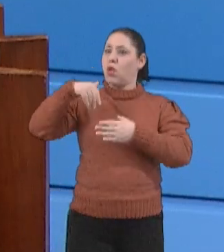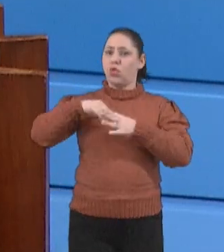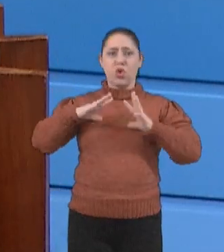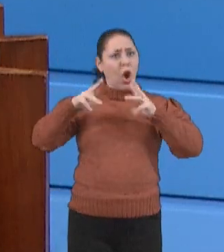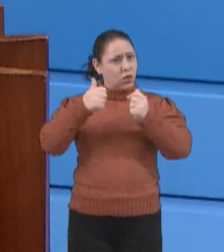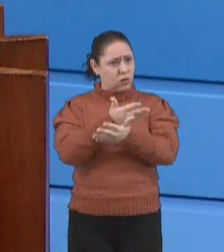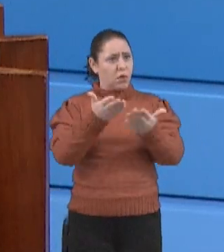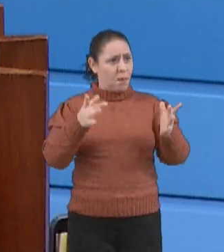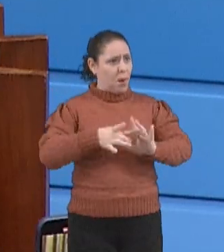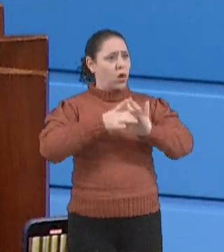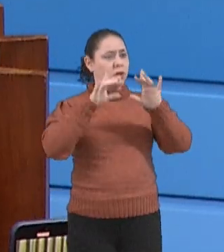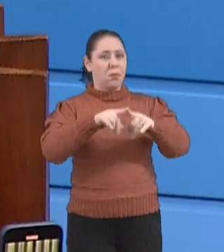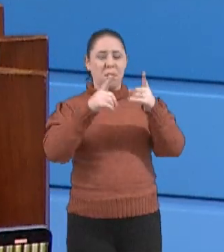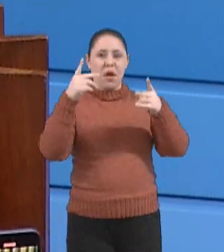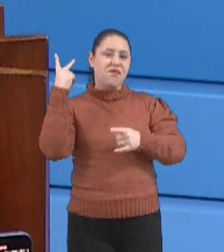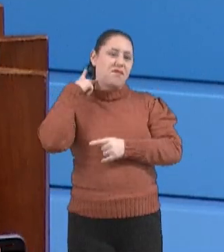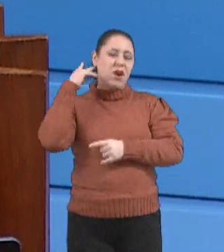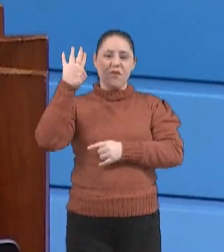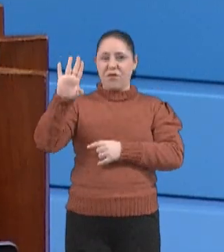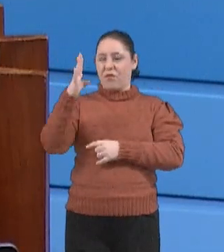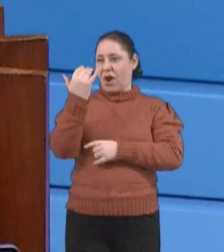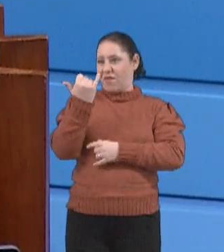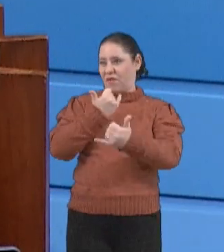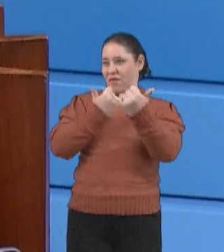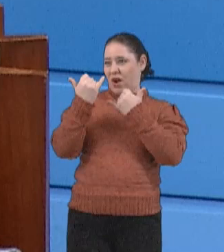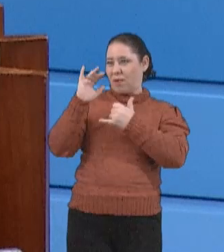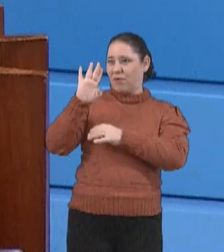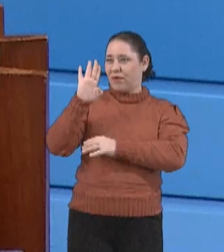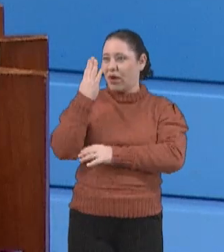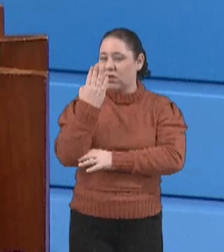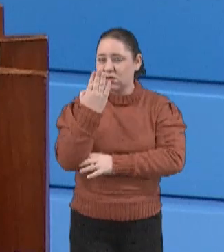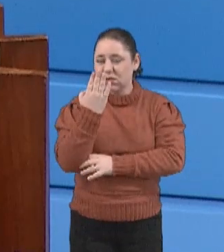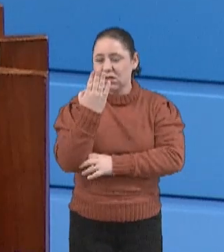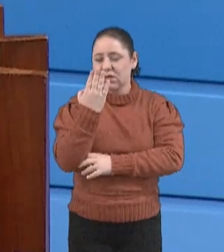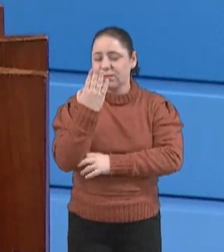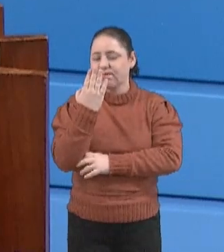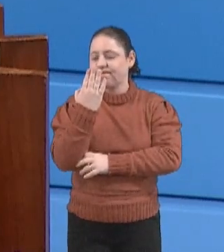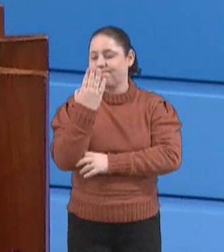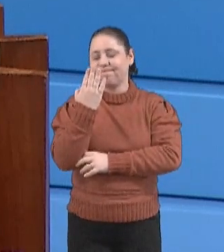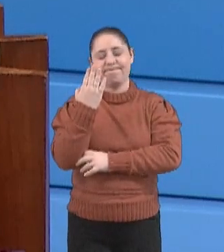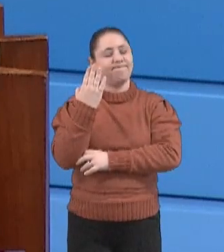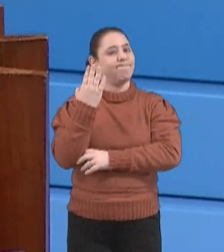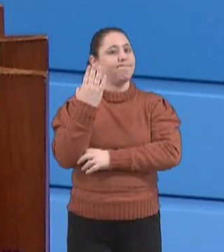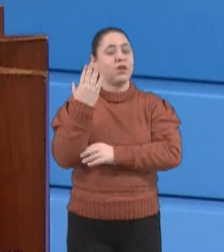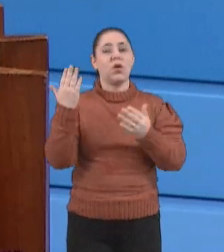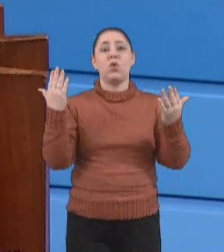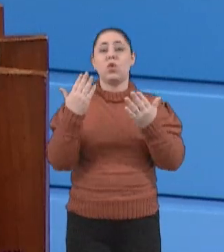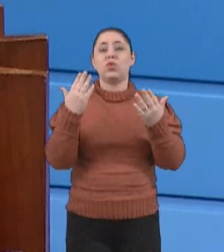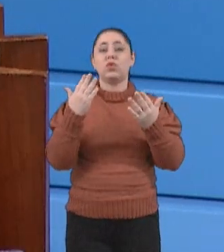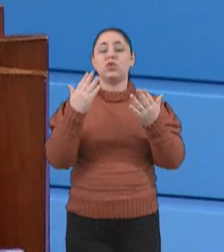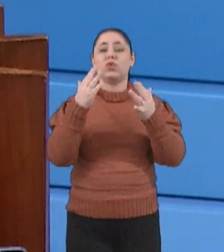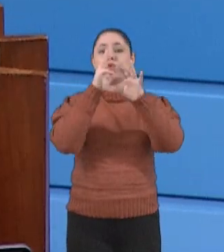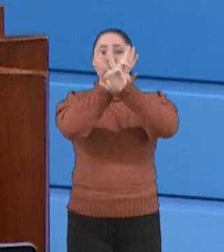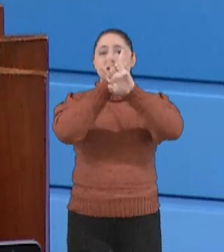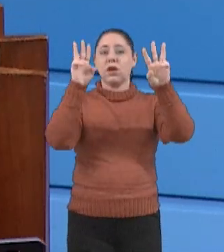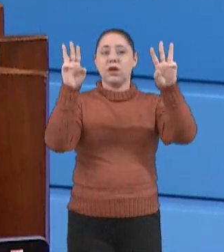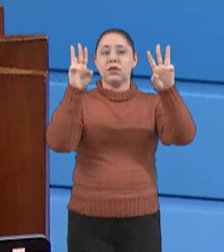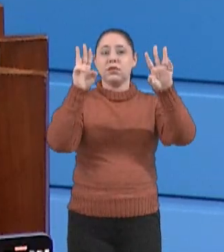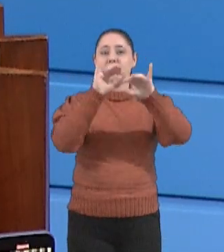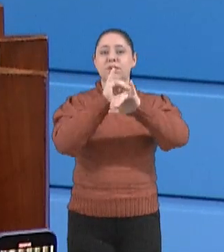podemos disputar. Agora, ser vítima de fake news o tempo todo, de forma covarde. E ainda hoje um site publicou